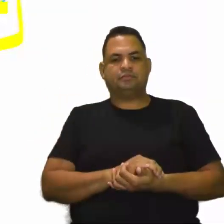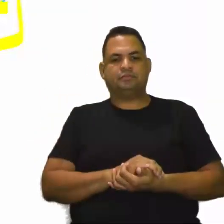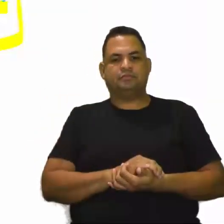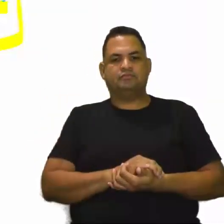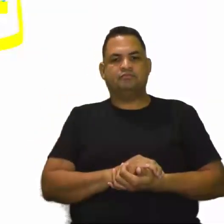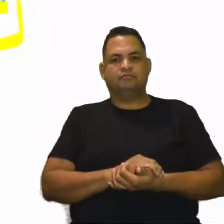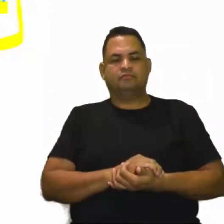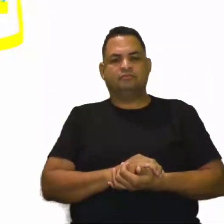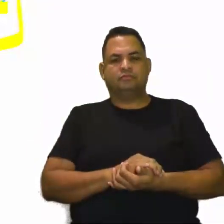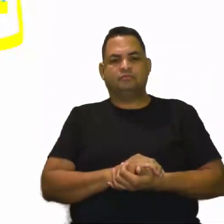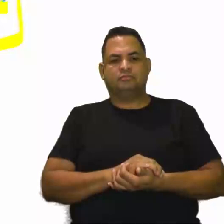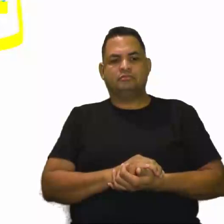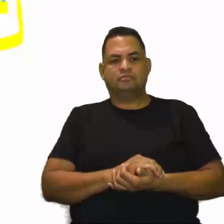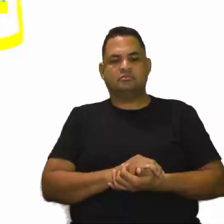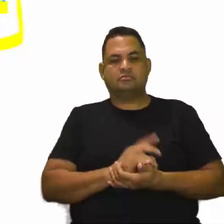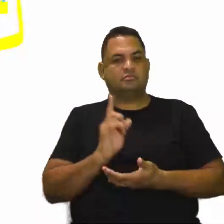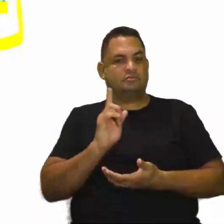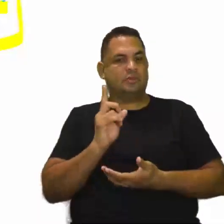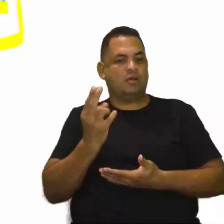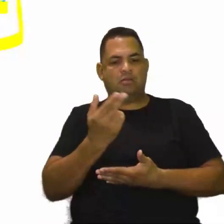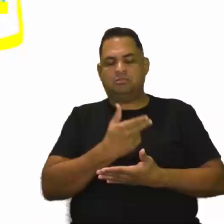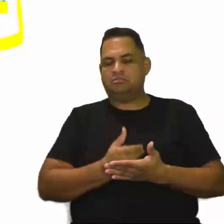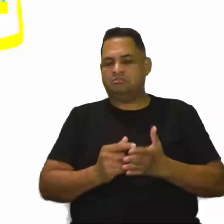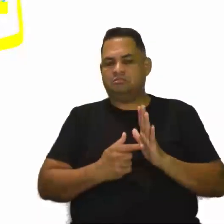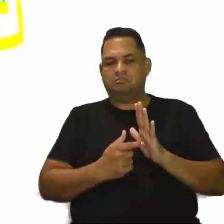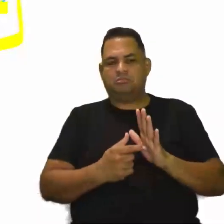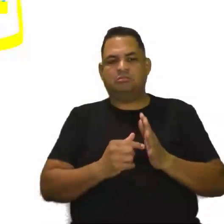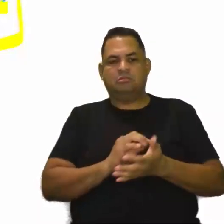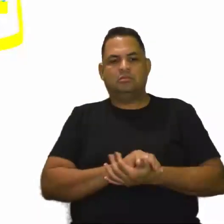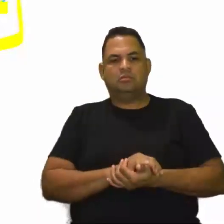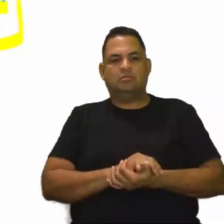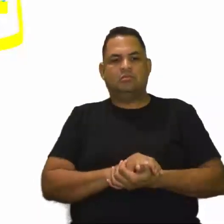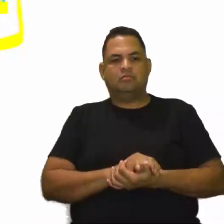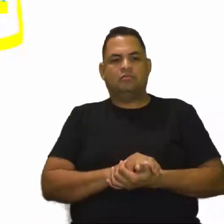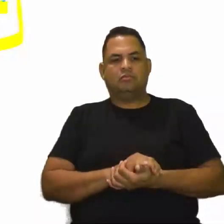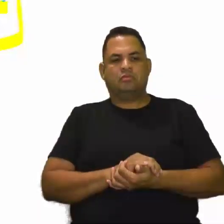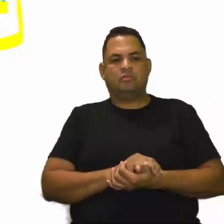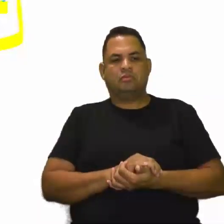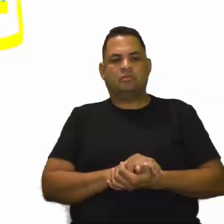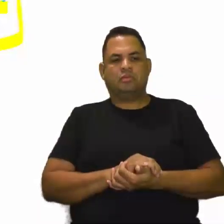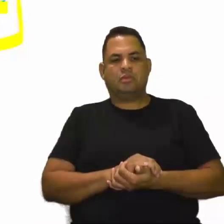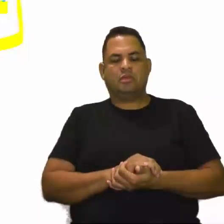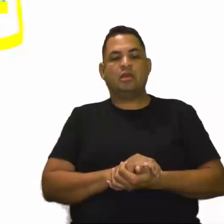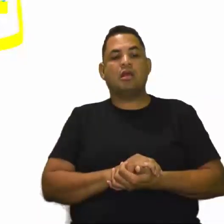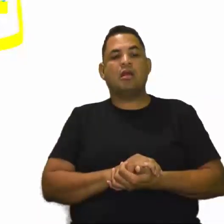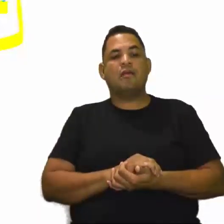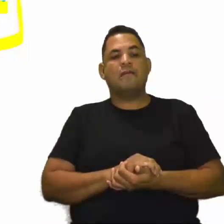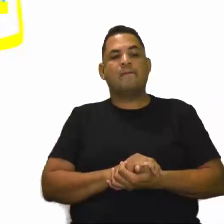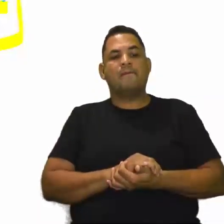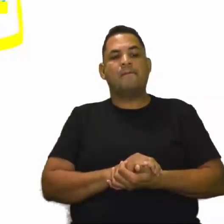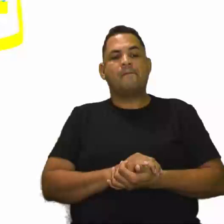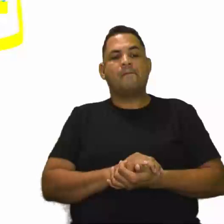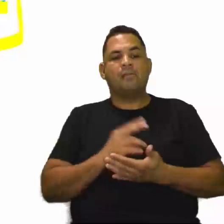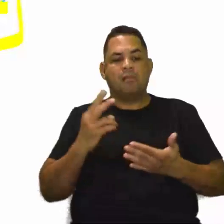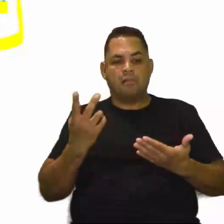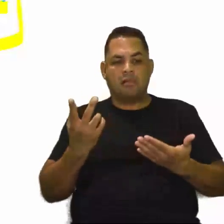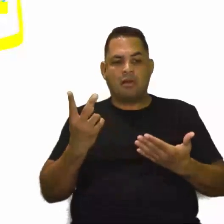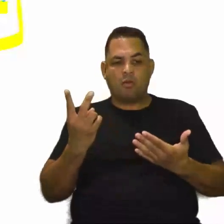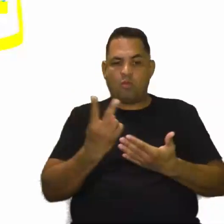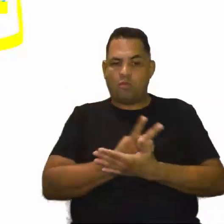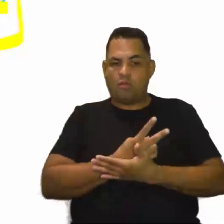que a charge ressalta. Então, também não é isso que eu estou procurando. Acomete o funcionamento